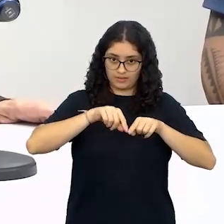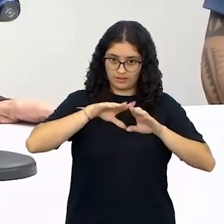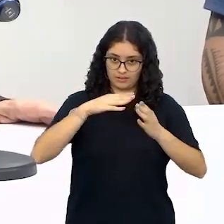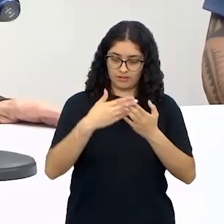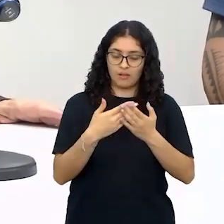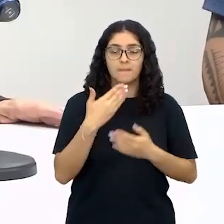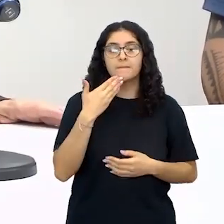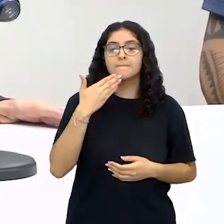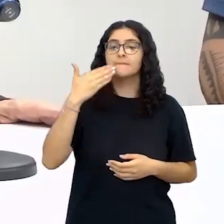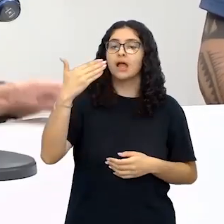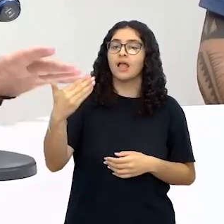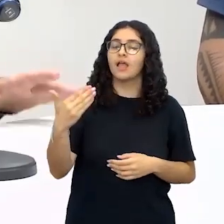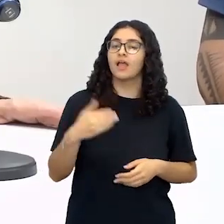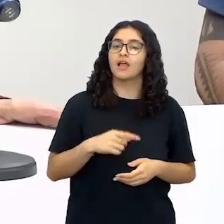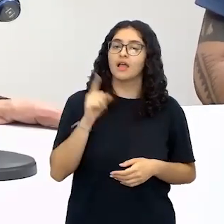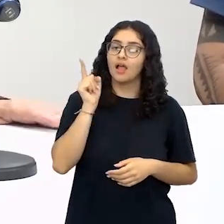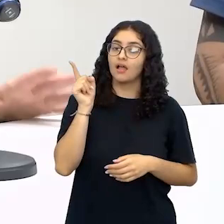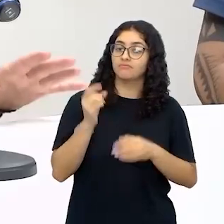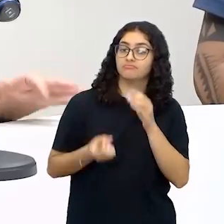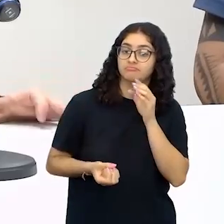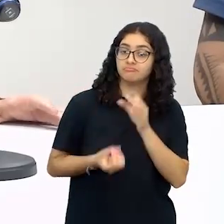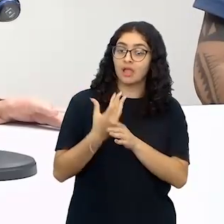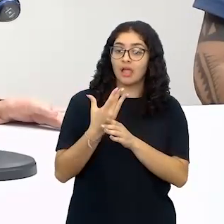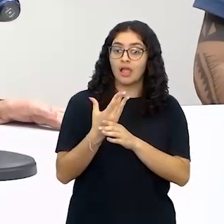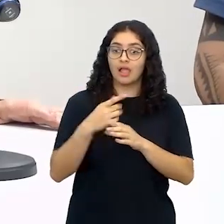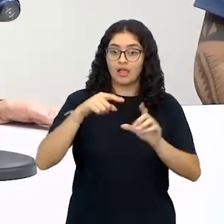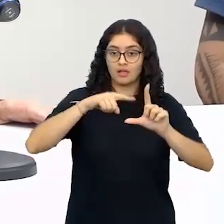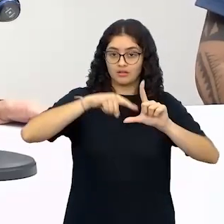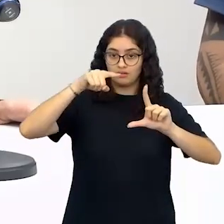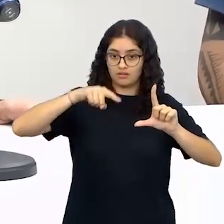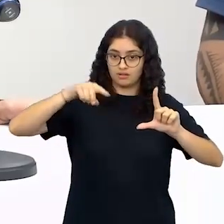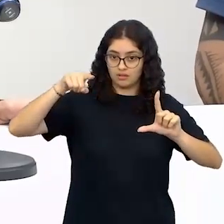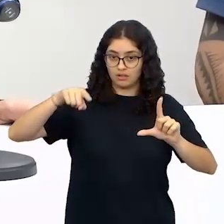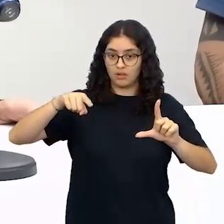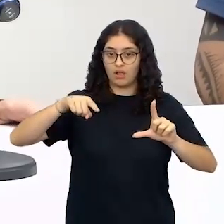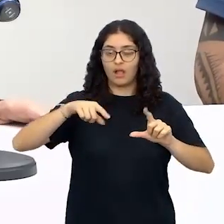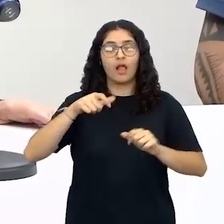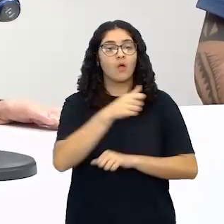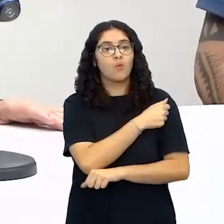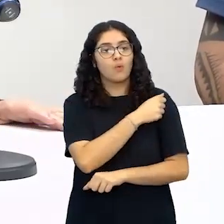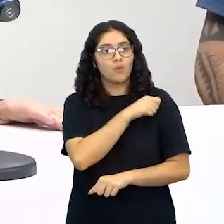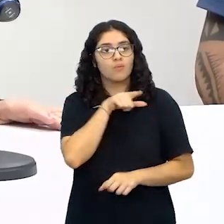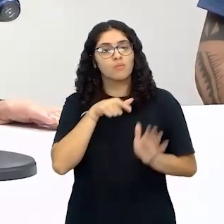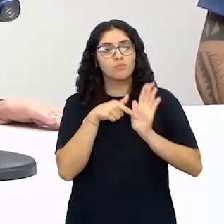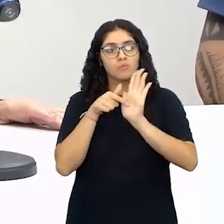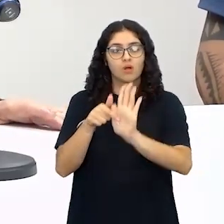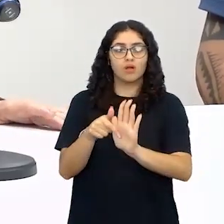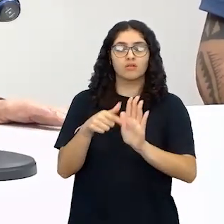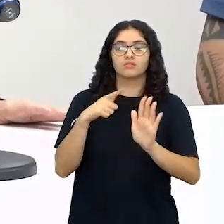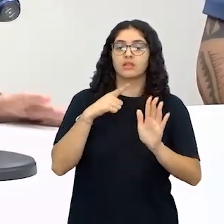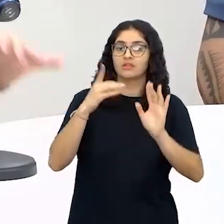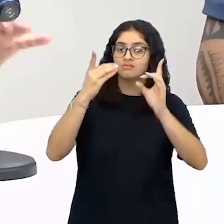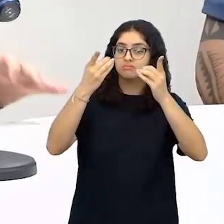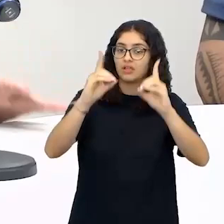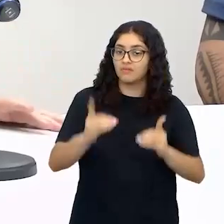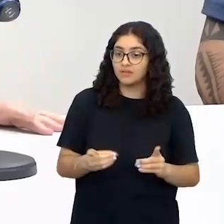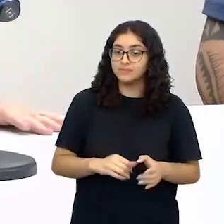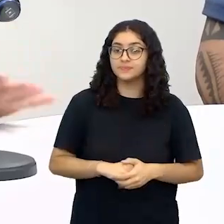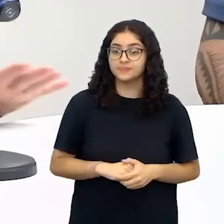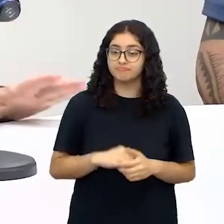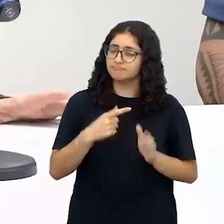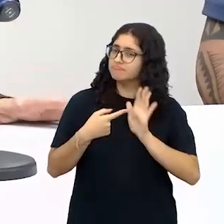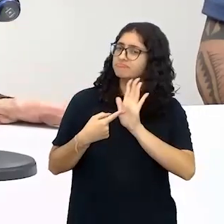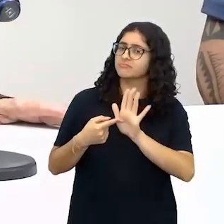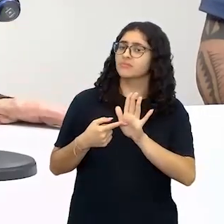vá fazer, que os alunos produzam o gráfico para os outros alunos com deficiência, de uma